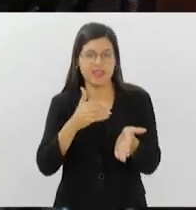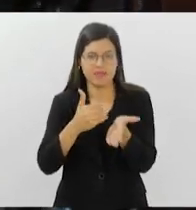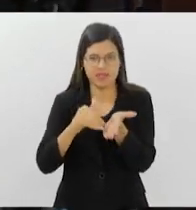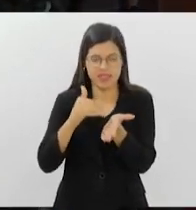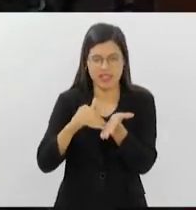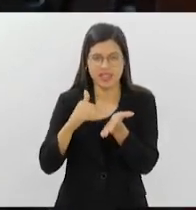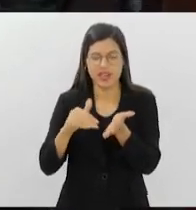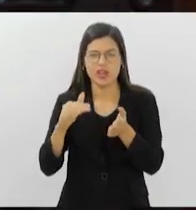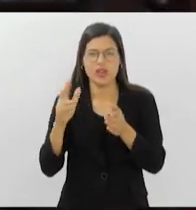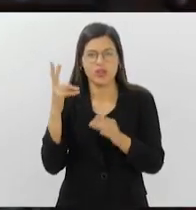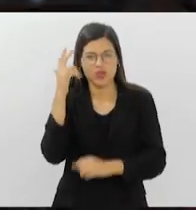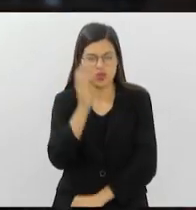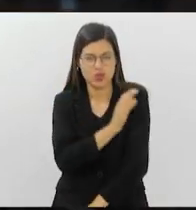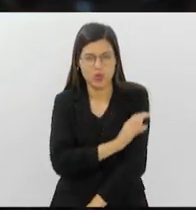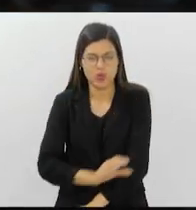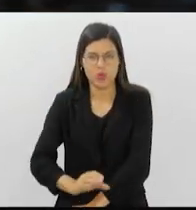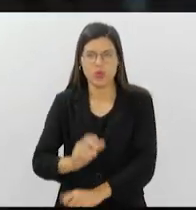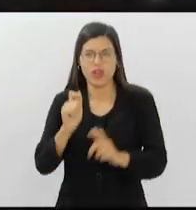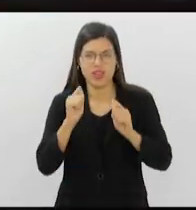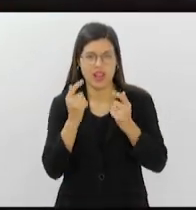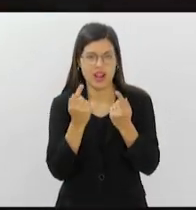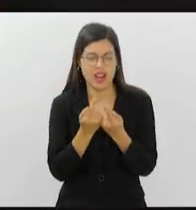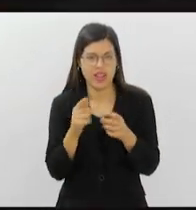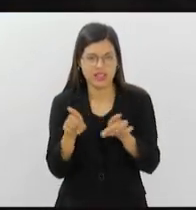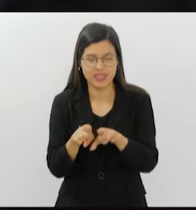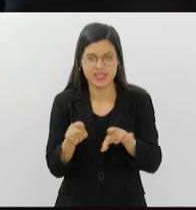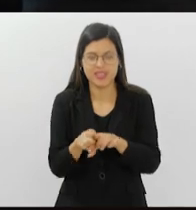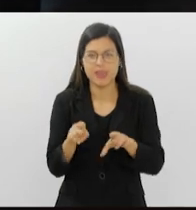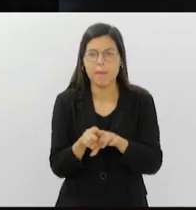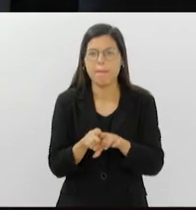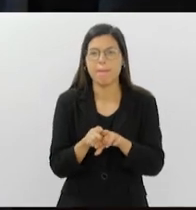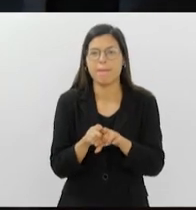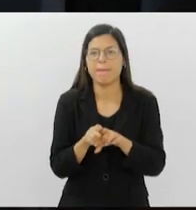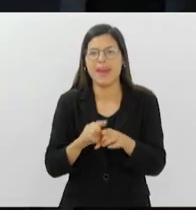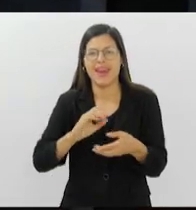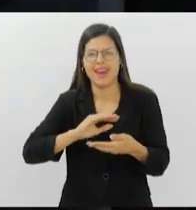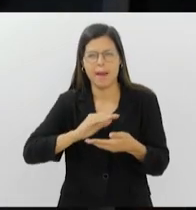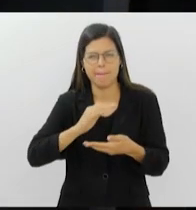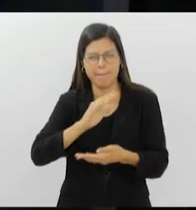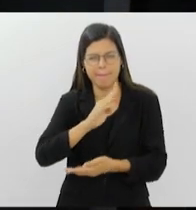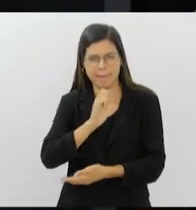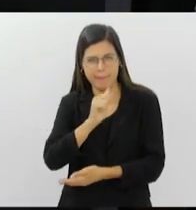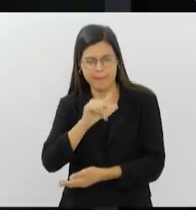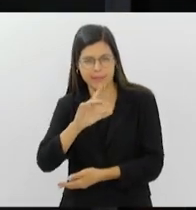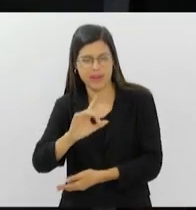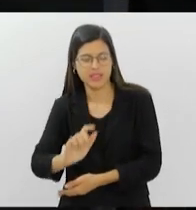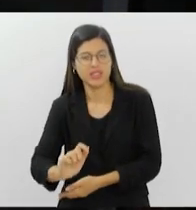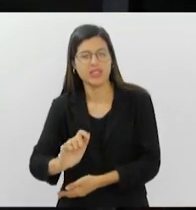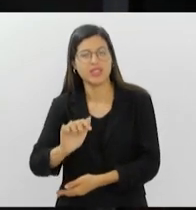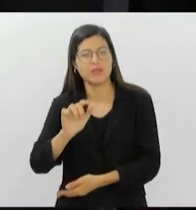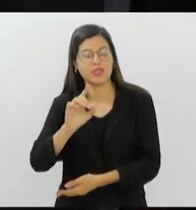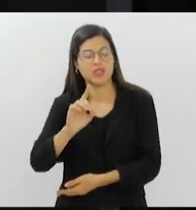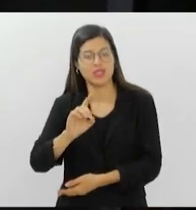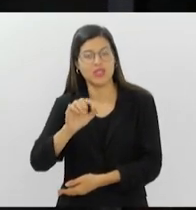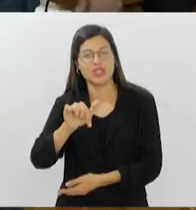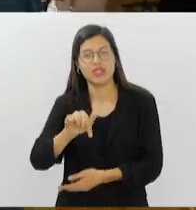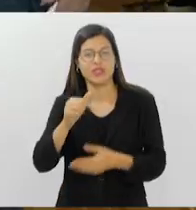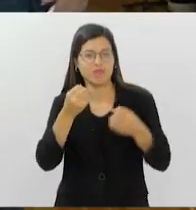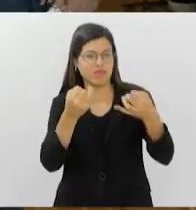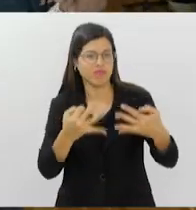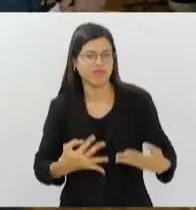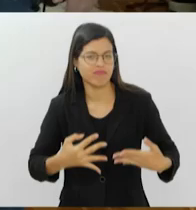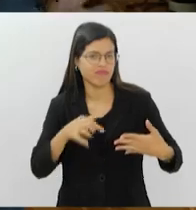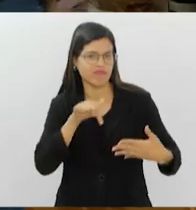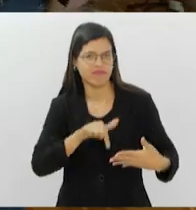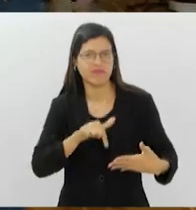da alerge e a Band News FM que transmitiu parte das explicações de Milton Teixeira ao vivo dentro do plenário no